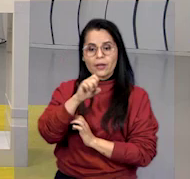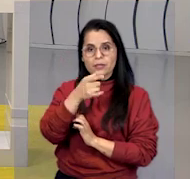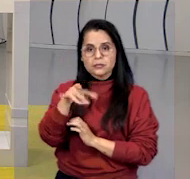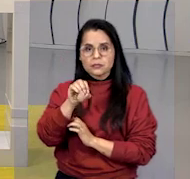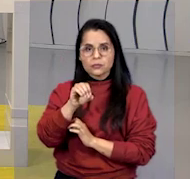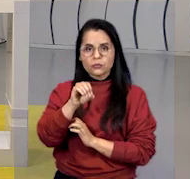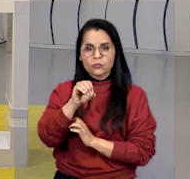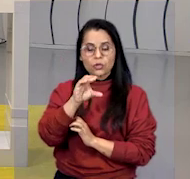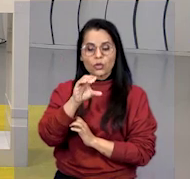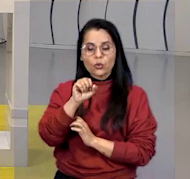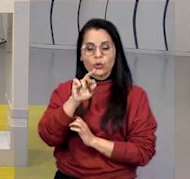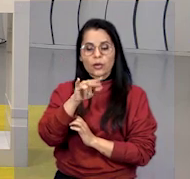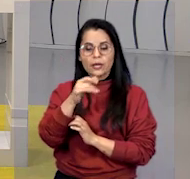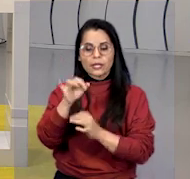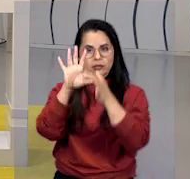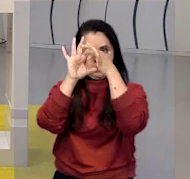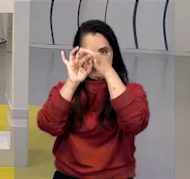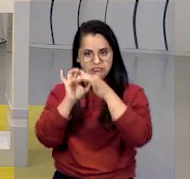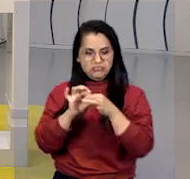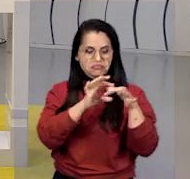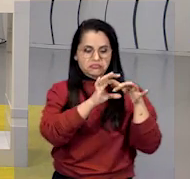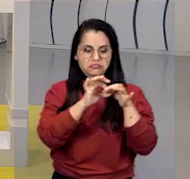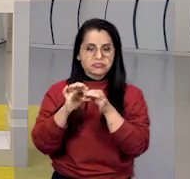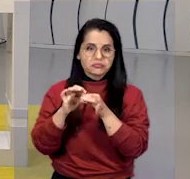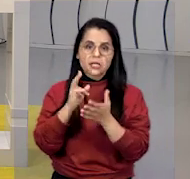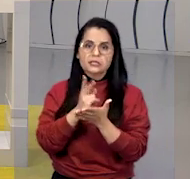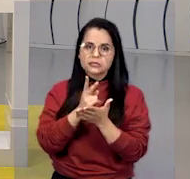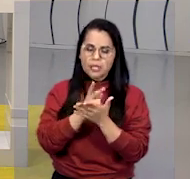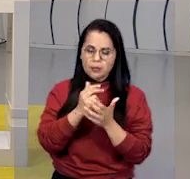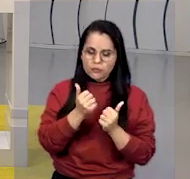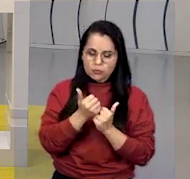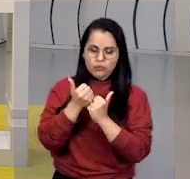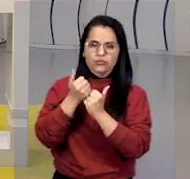texto, a sua argumentação, a sua ideia, a sua opinião.